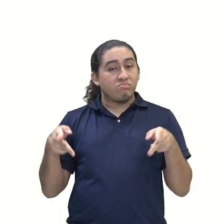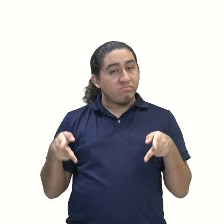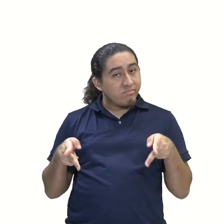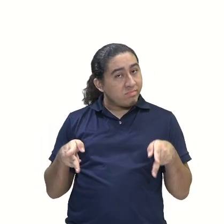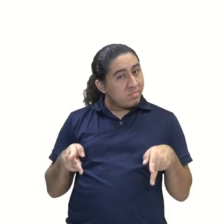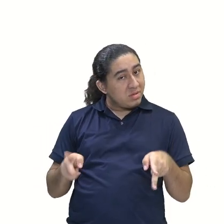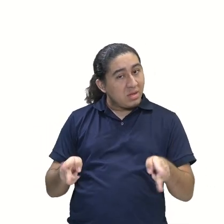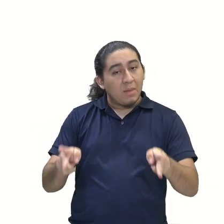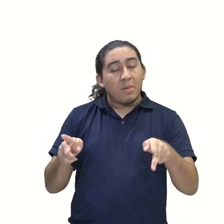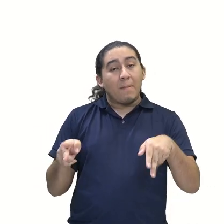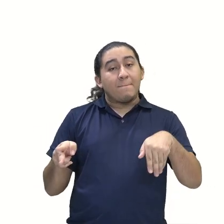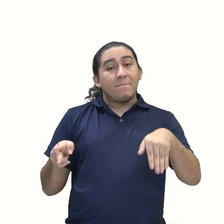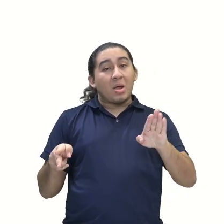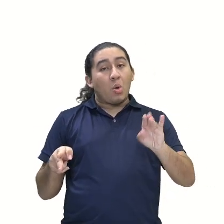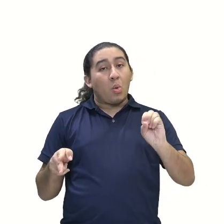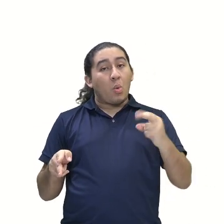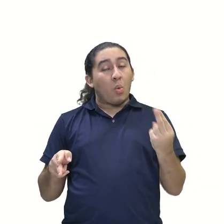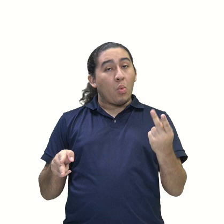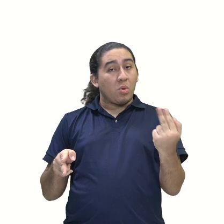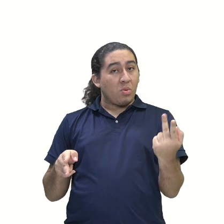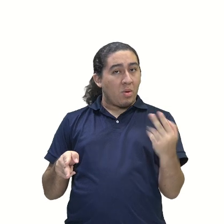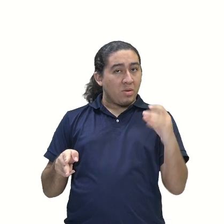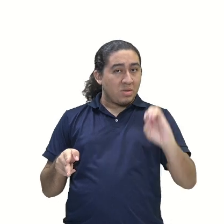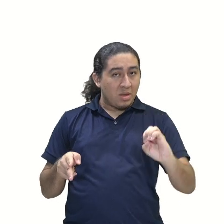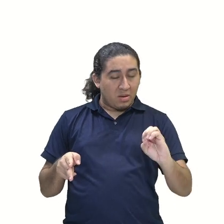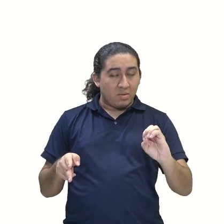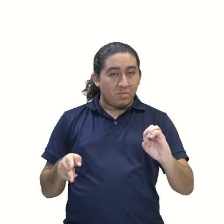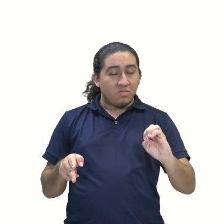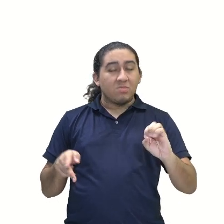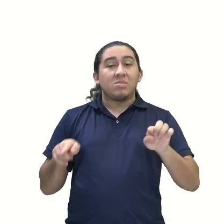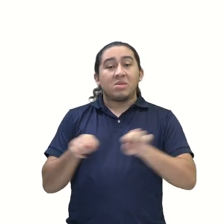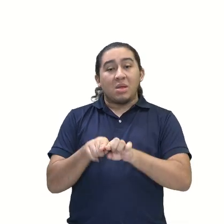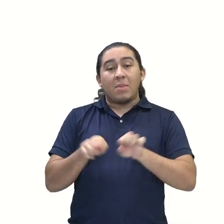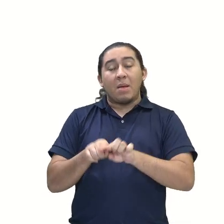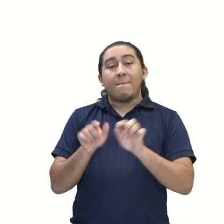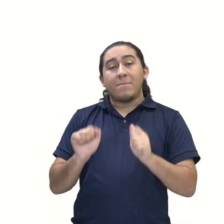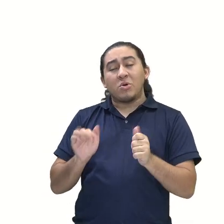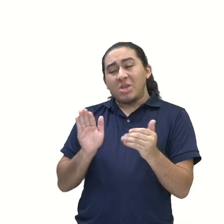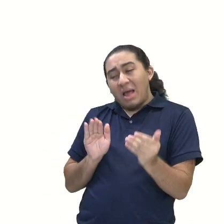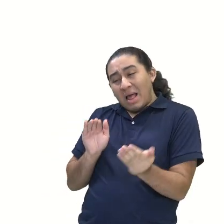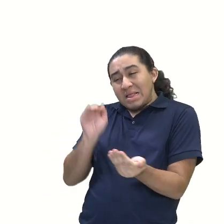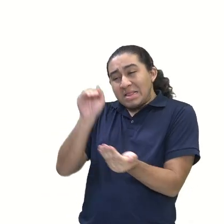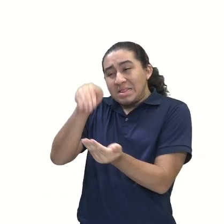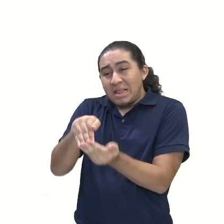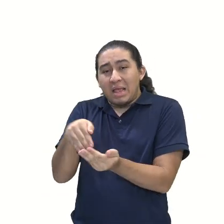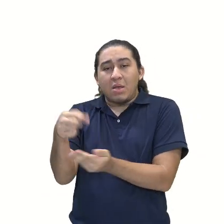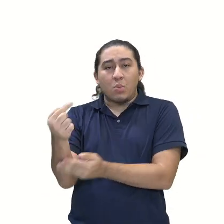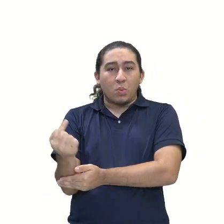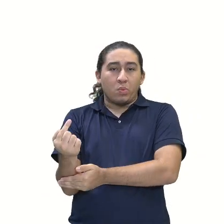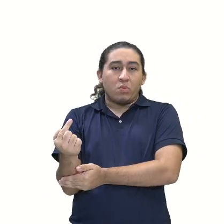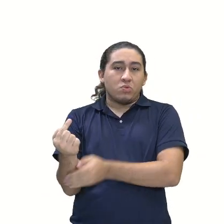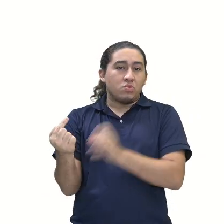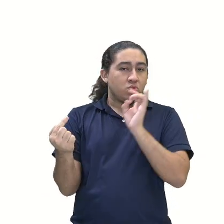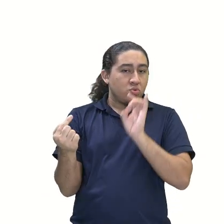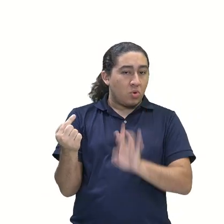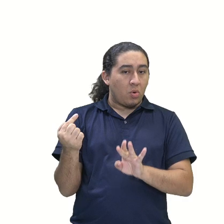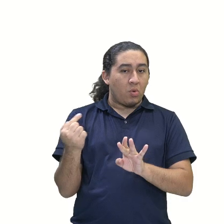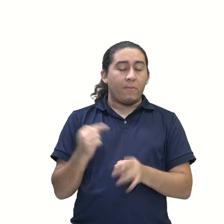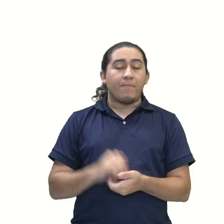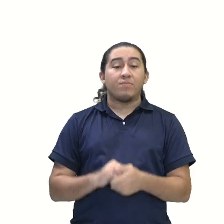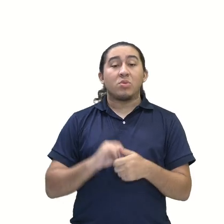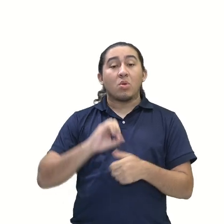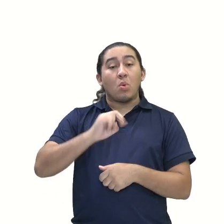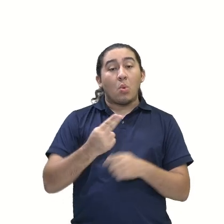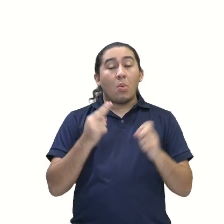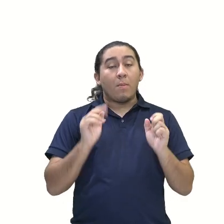sempre maior ou igual que 0, ou seja, ela pode ser 0 e pode ser no máximo 1, ou ela pode ser